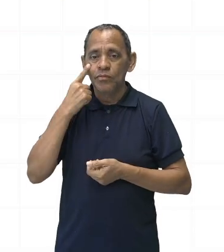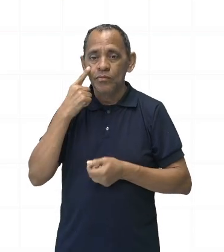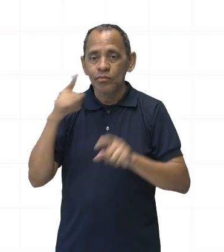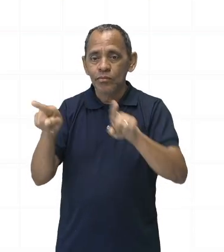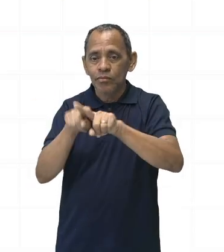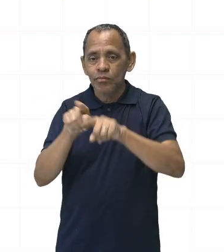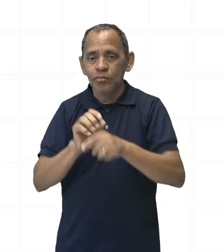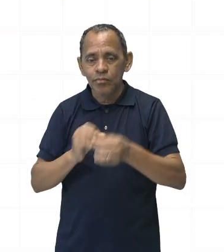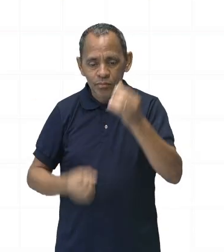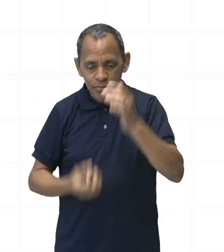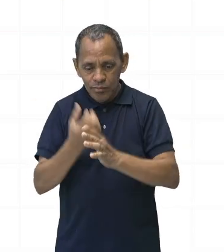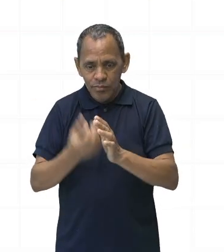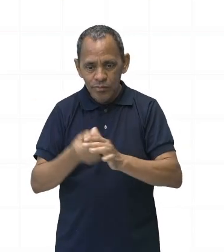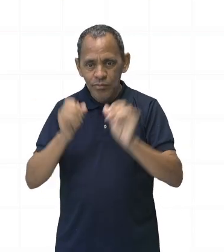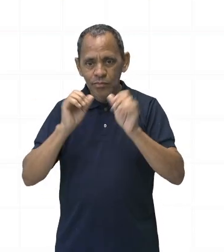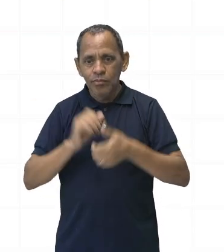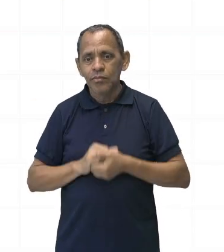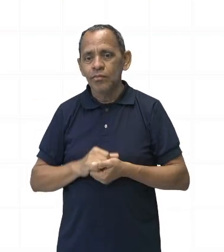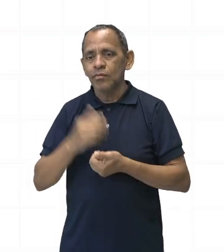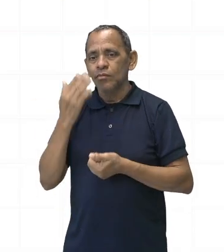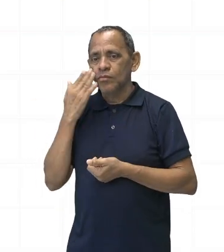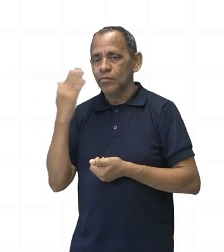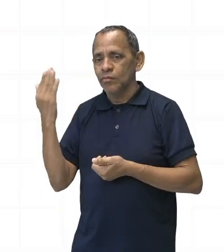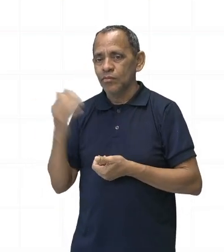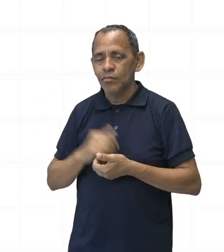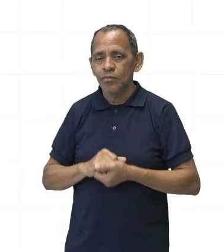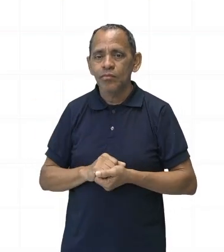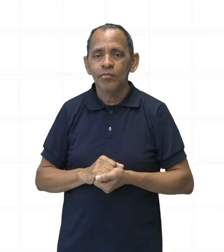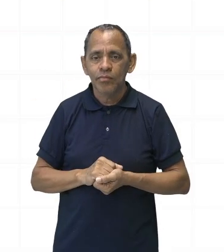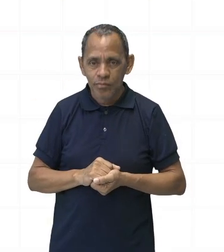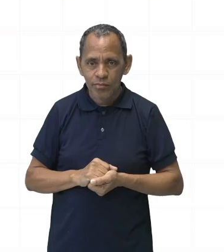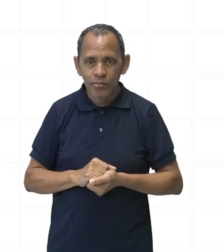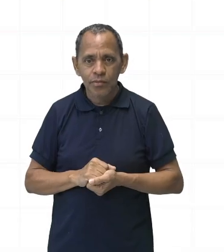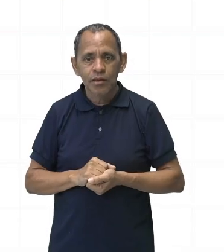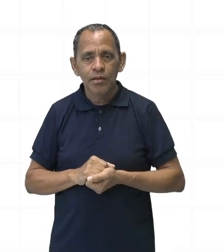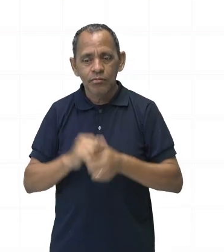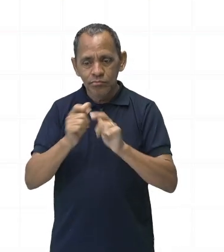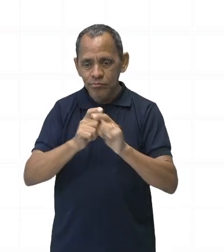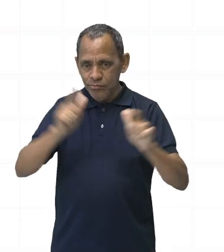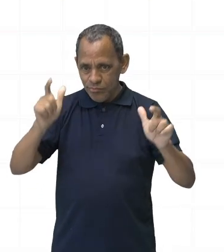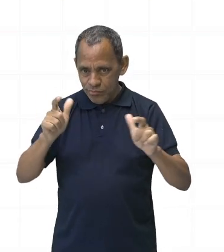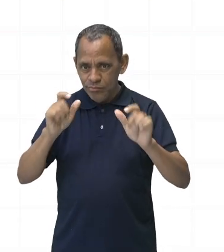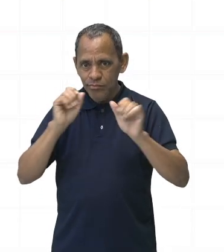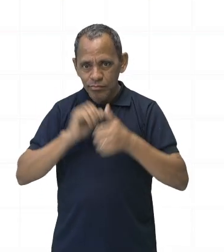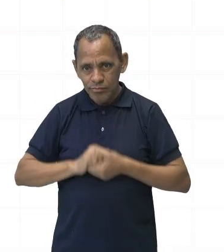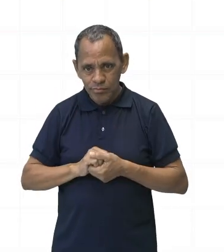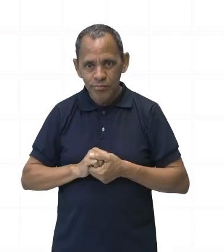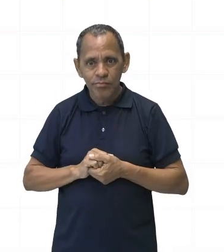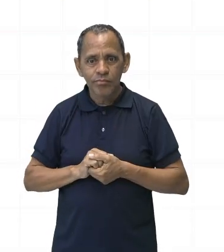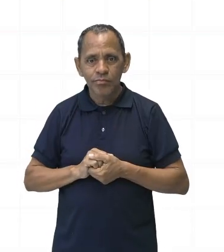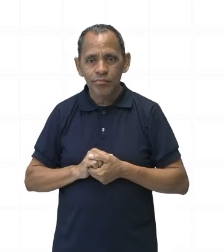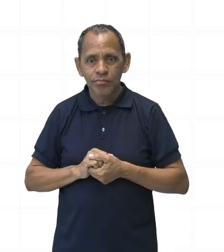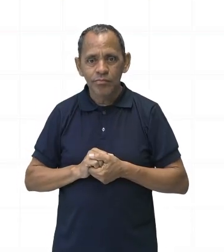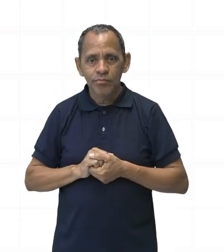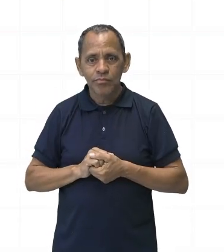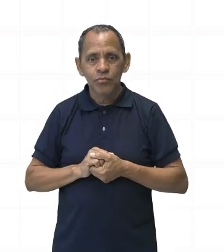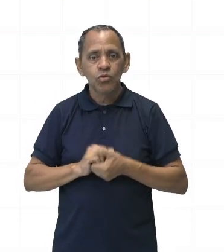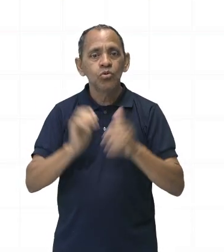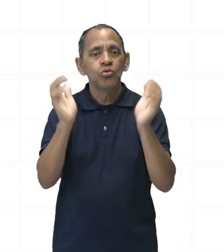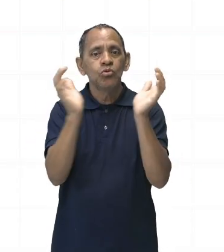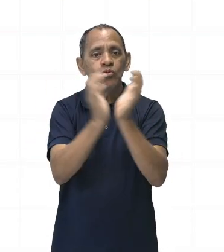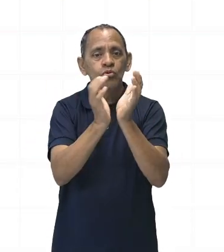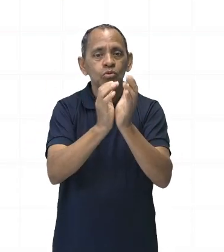o estabelecimento do sufrágio universal masculino. O que é sufrágio, né? Fazer parte, né, do momento ali